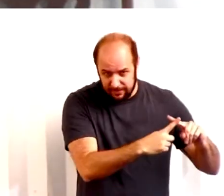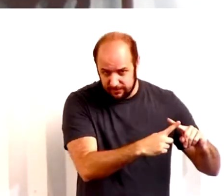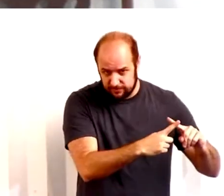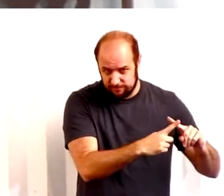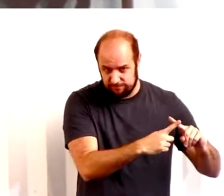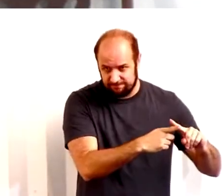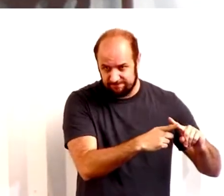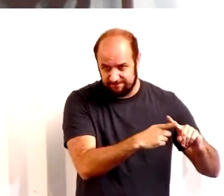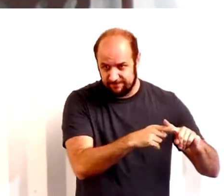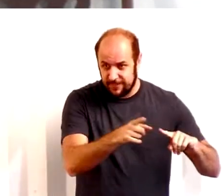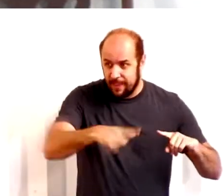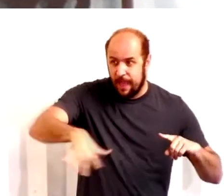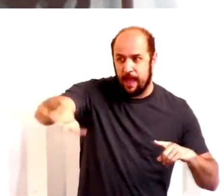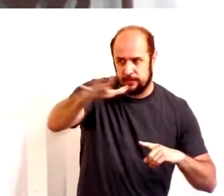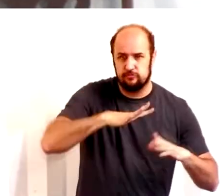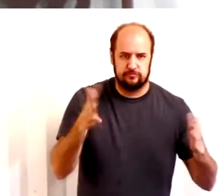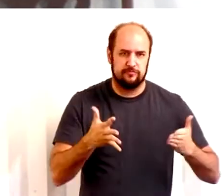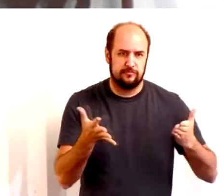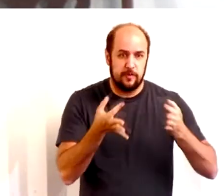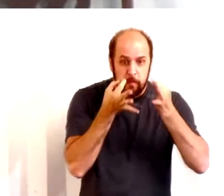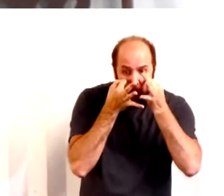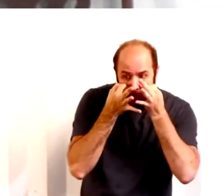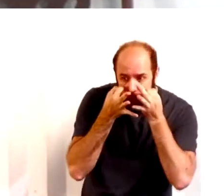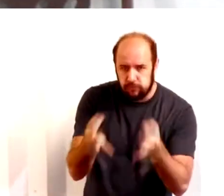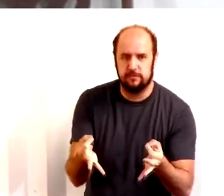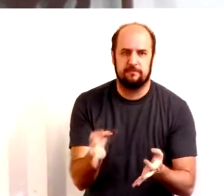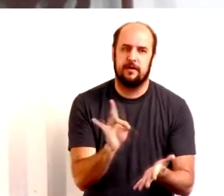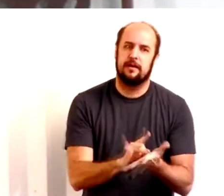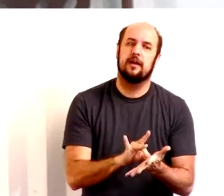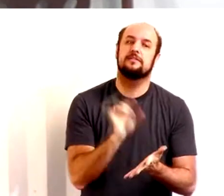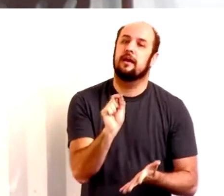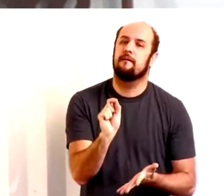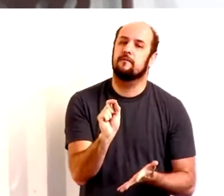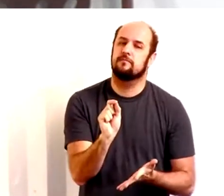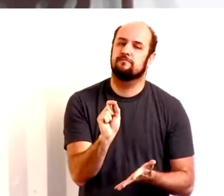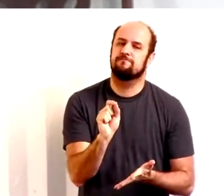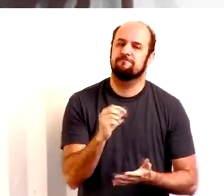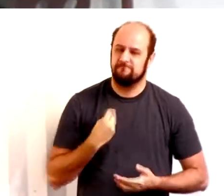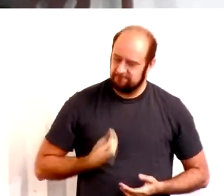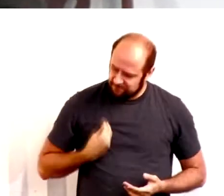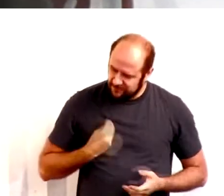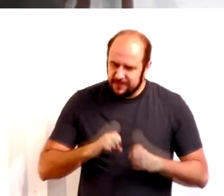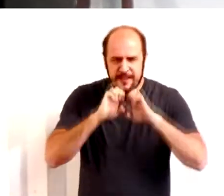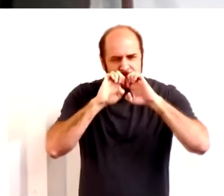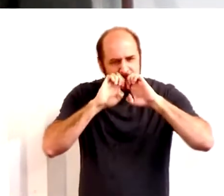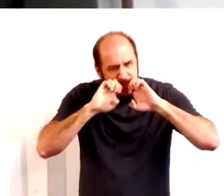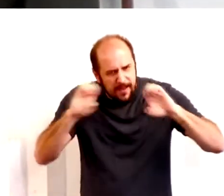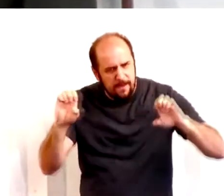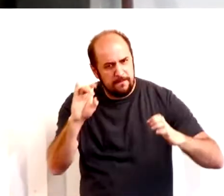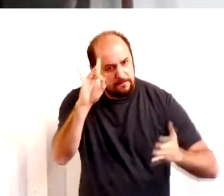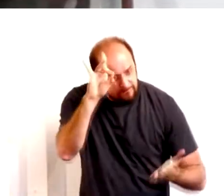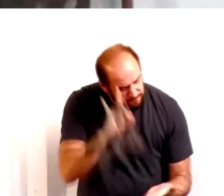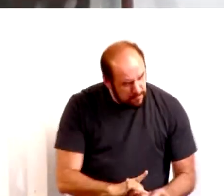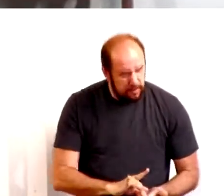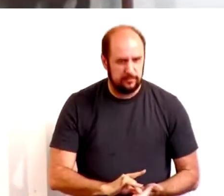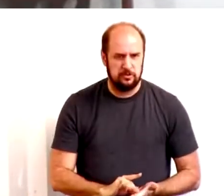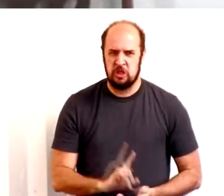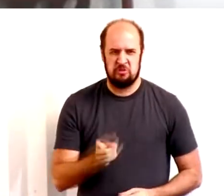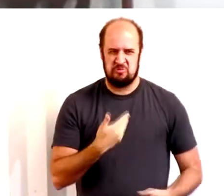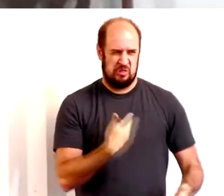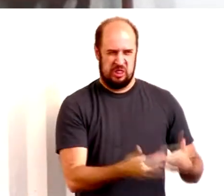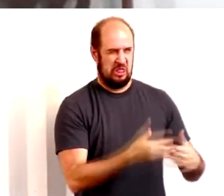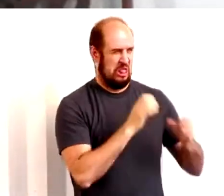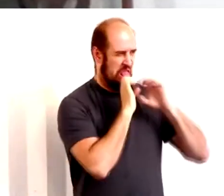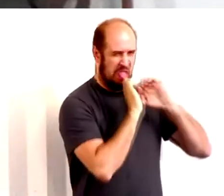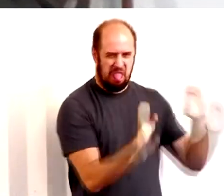realidade. A realidade de nós vivermos um evangelho que seja autêntico. Não qualquer